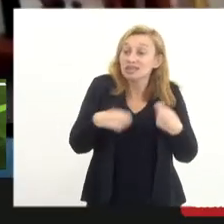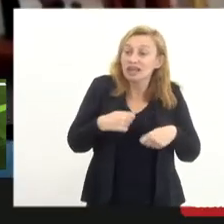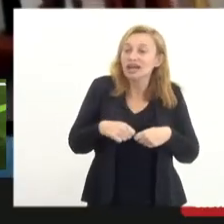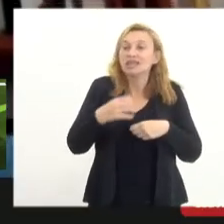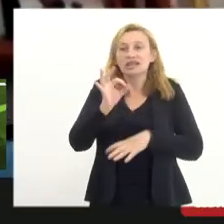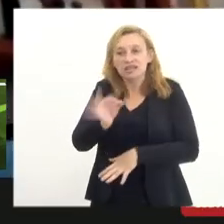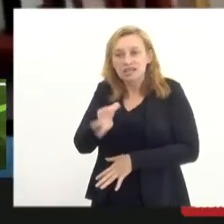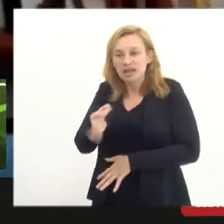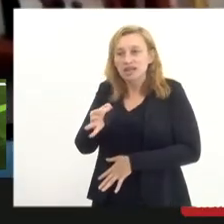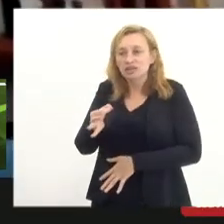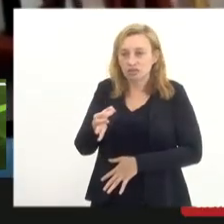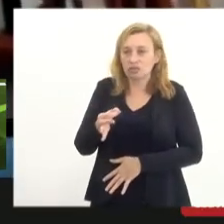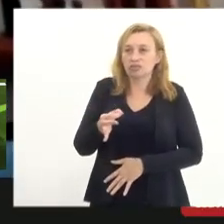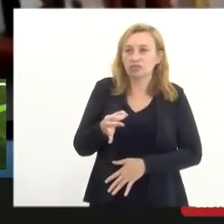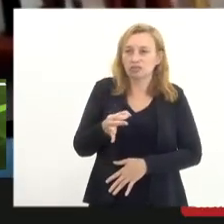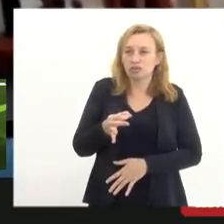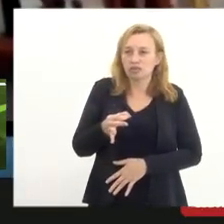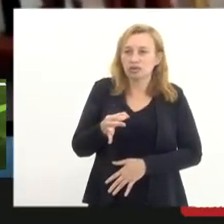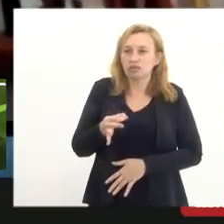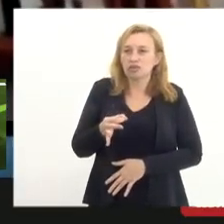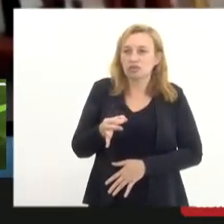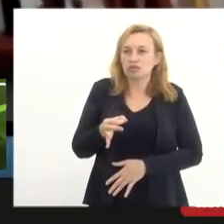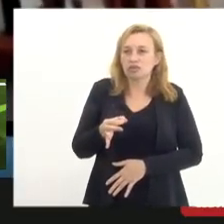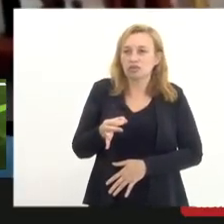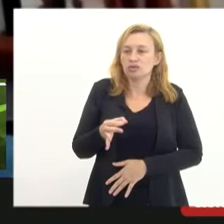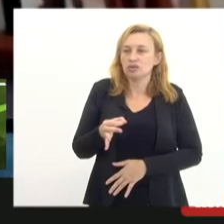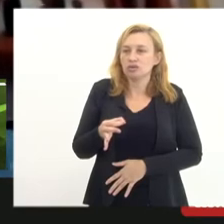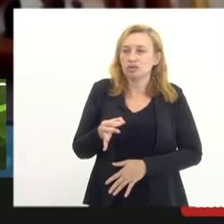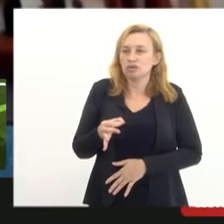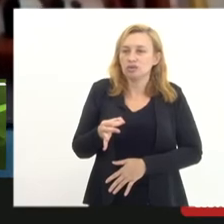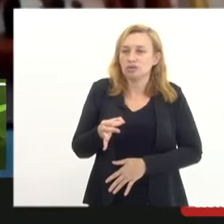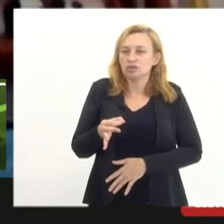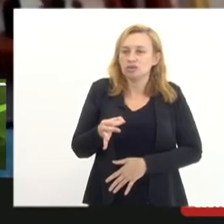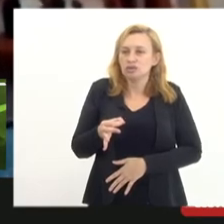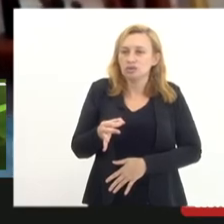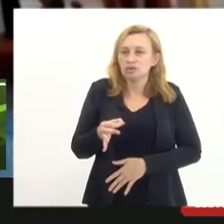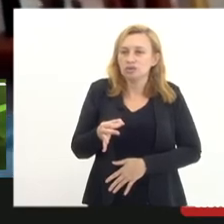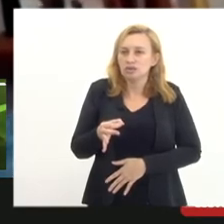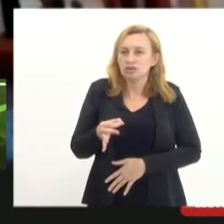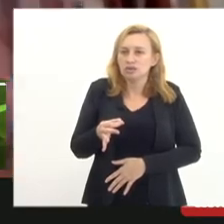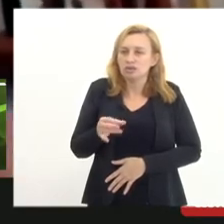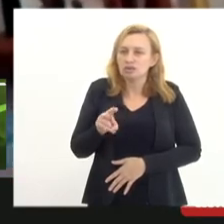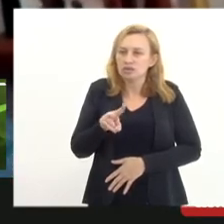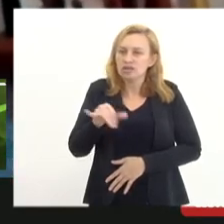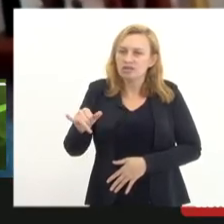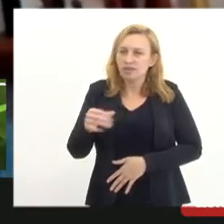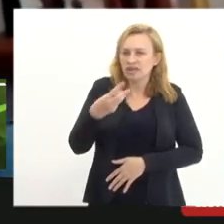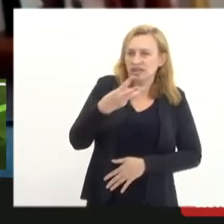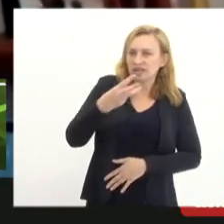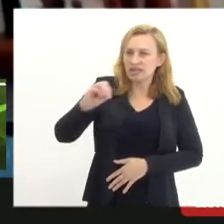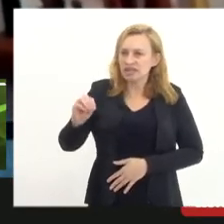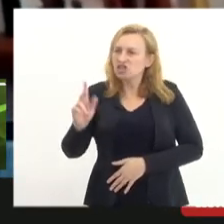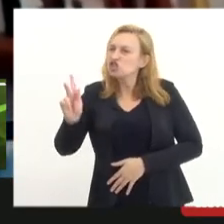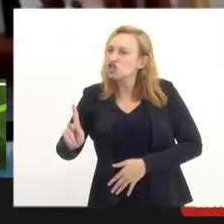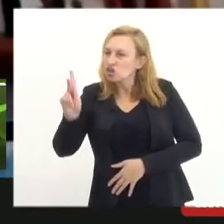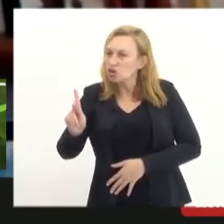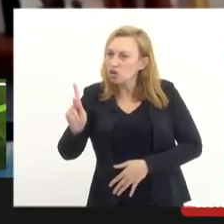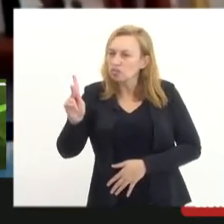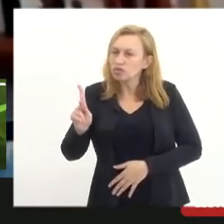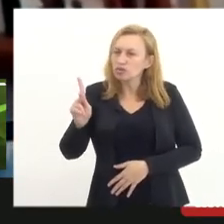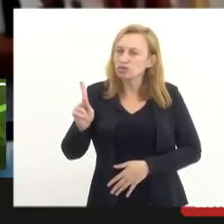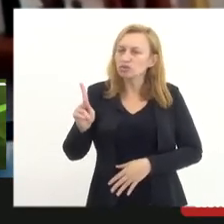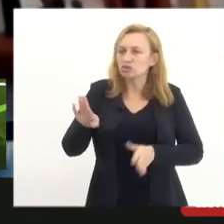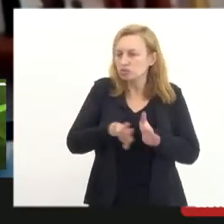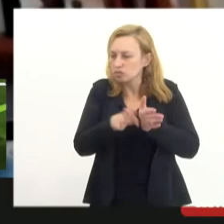claro, o fator distância também conta, né? Principalmente quando você vai para 300 quilômetros, quer dizer, a estação em alto mar,